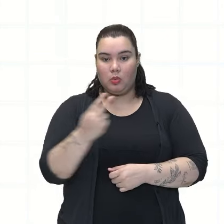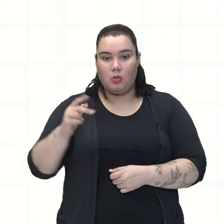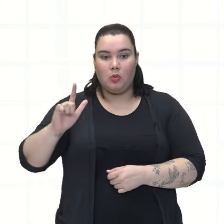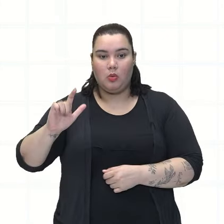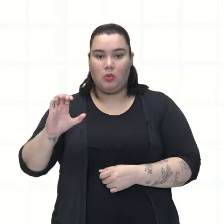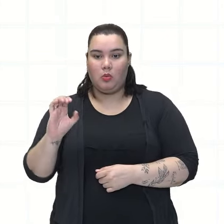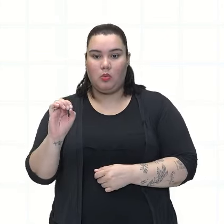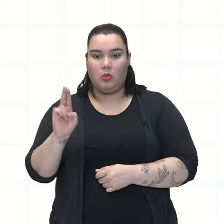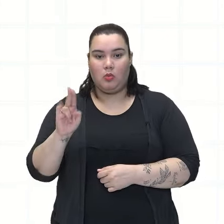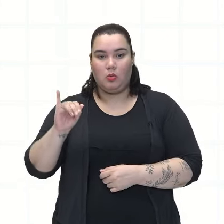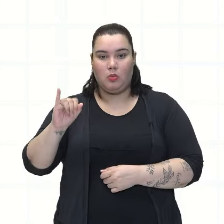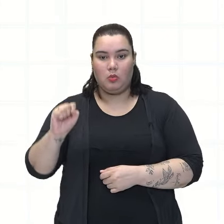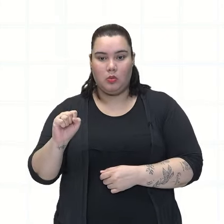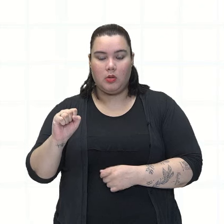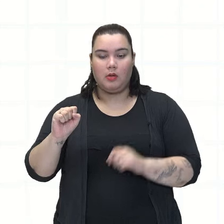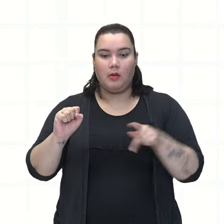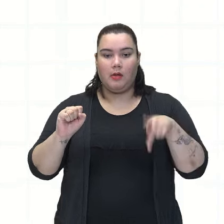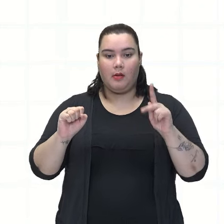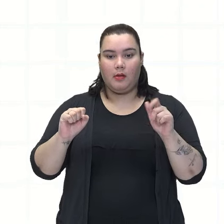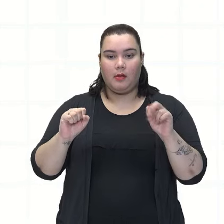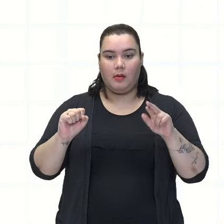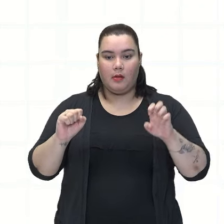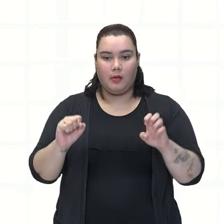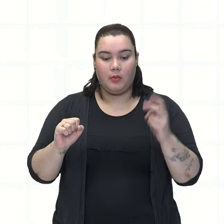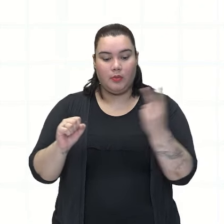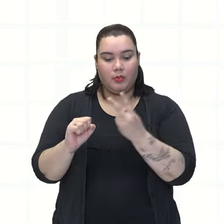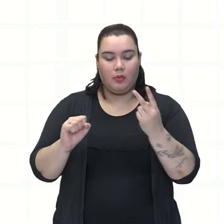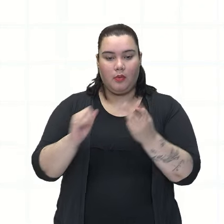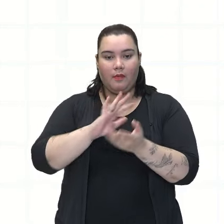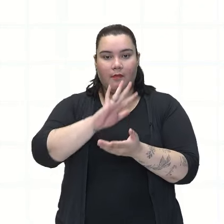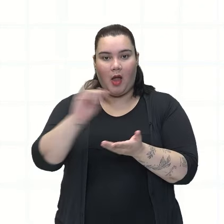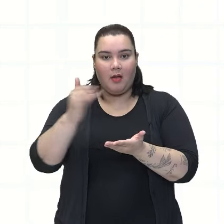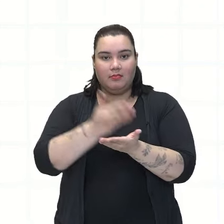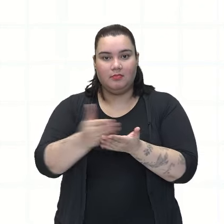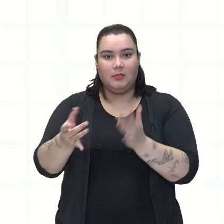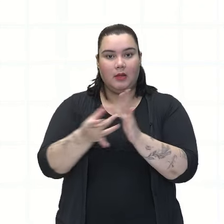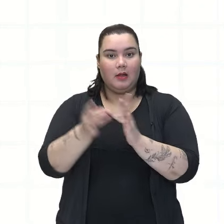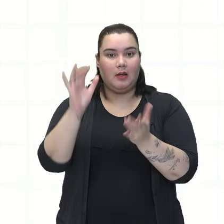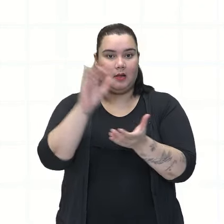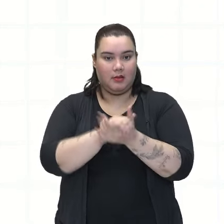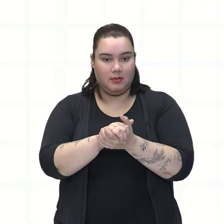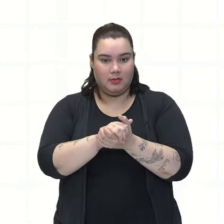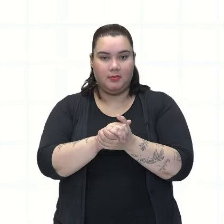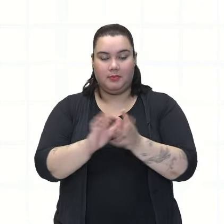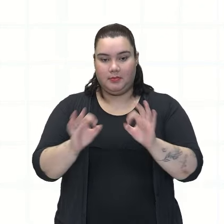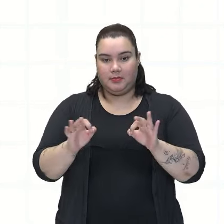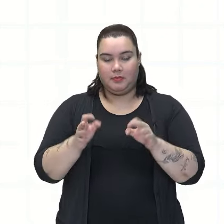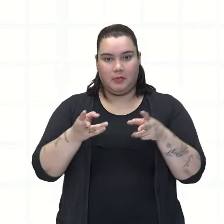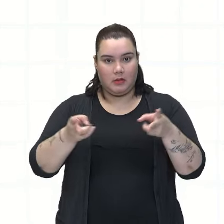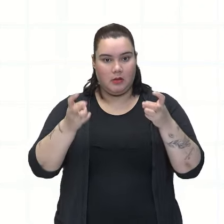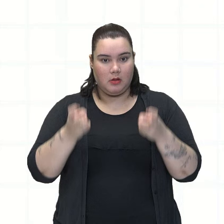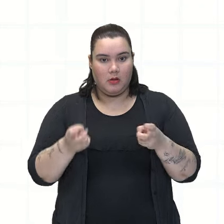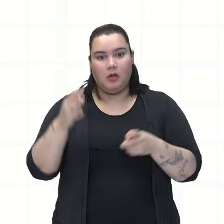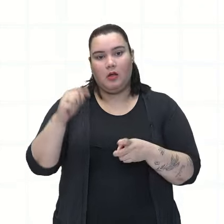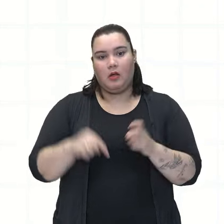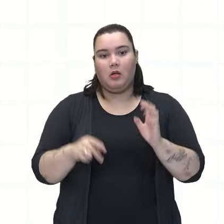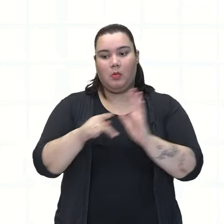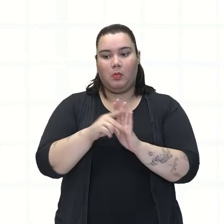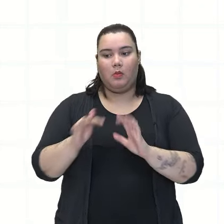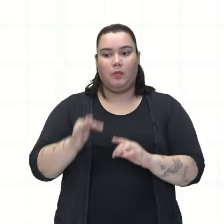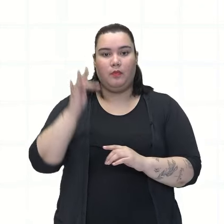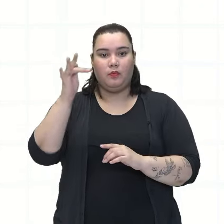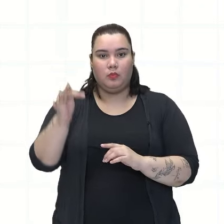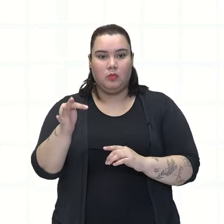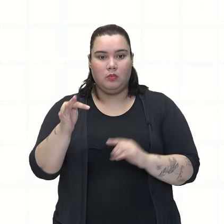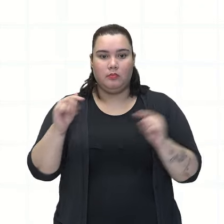Karen, vão se casar. Então, observaram aqui? Então, é algo que é um futuro próximo. Eles